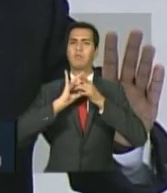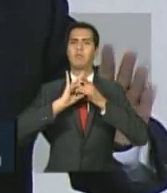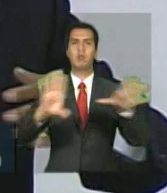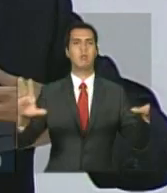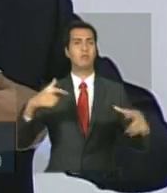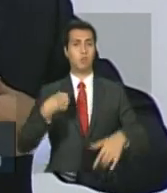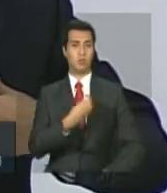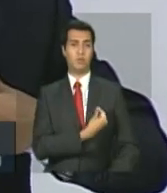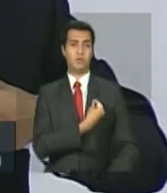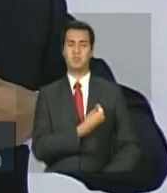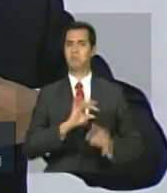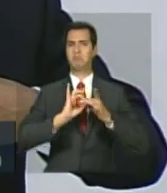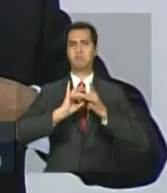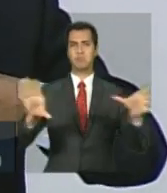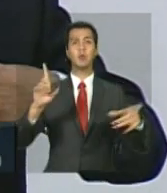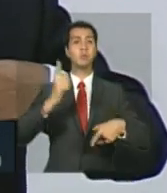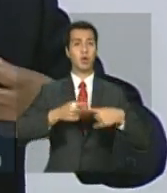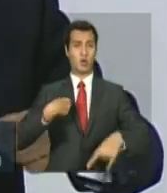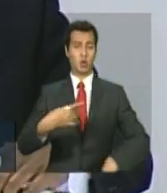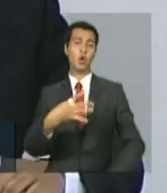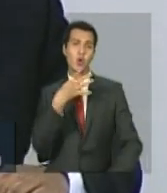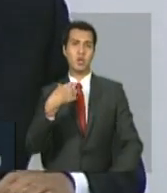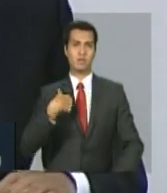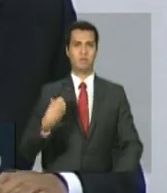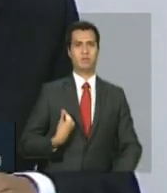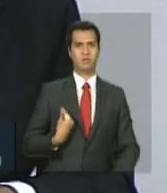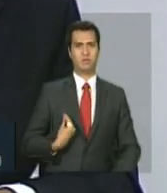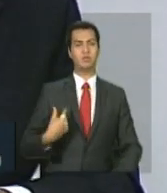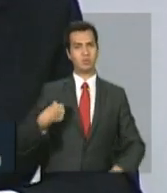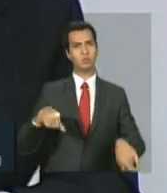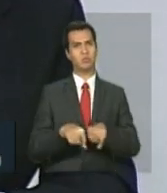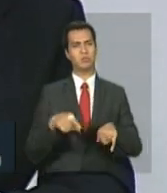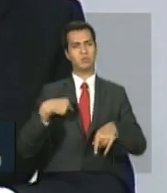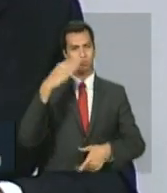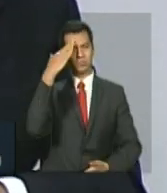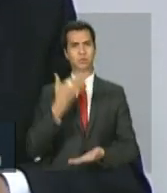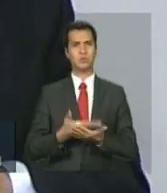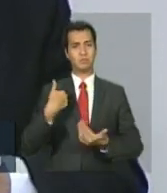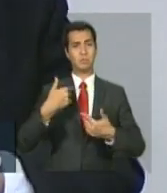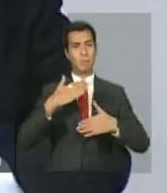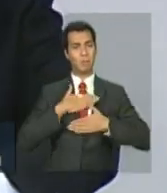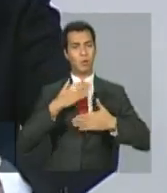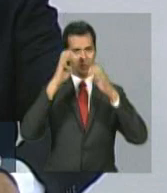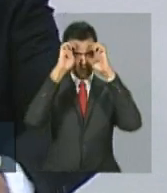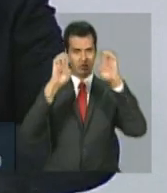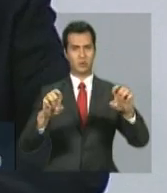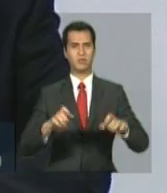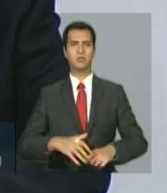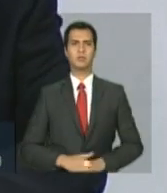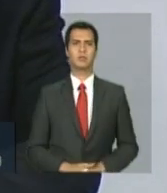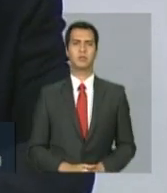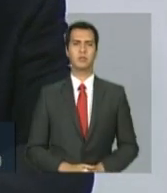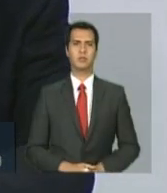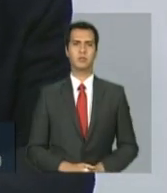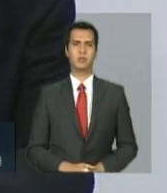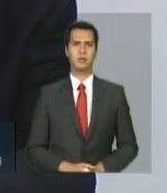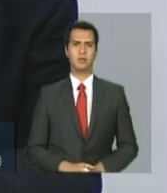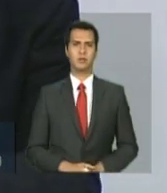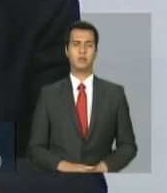vida. Porque eu sei qual é a minha vida, eu sei qual é o meu compromisso ético. Da mesma maneira, eu fiz questão